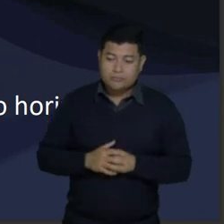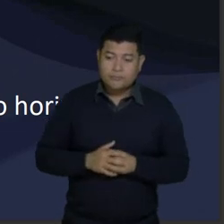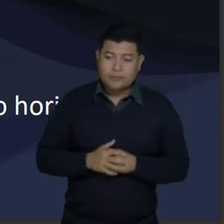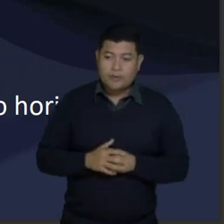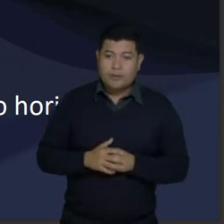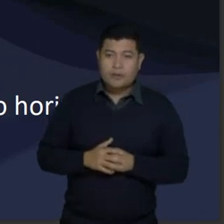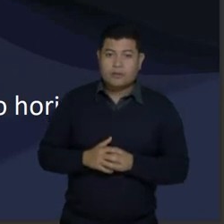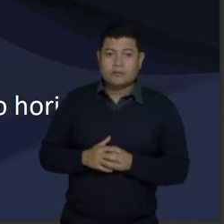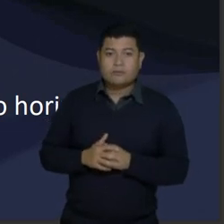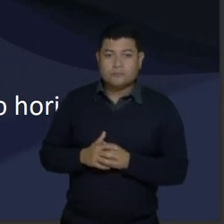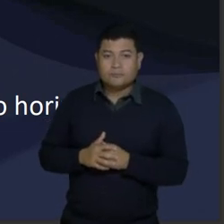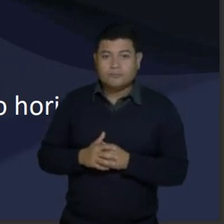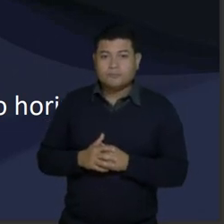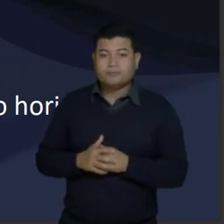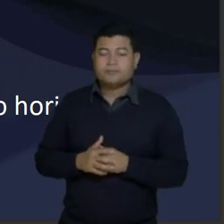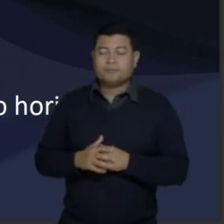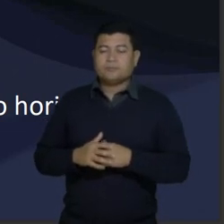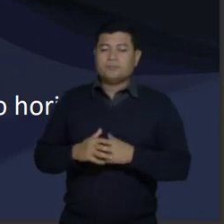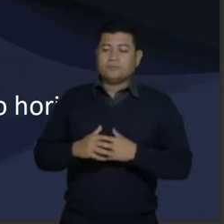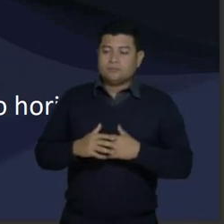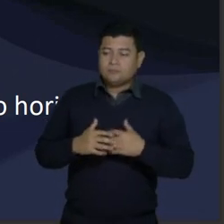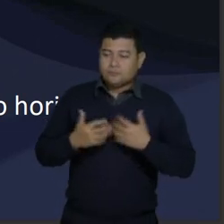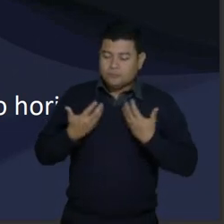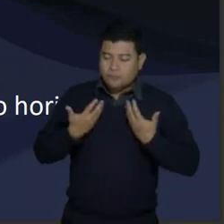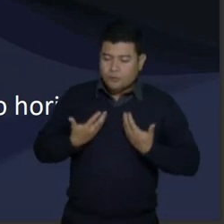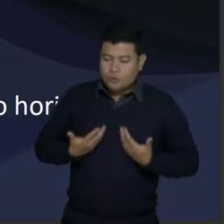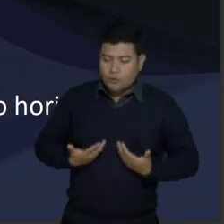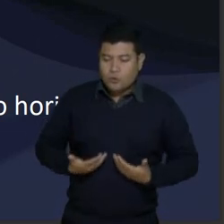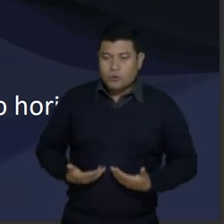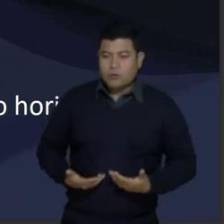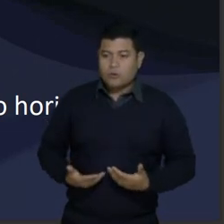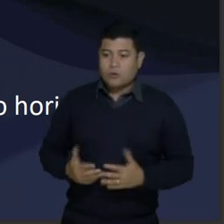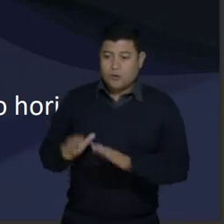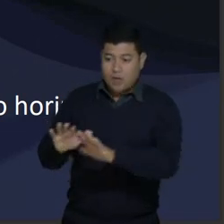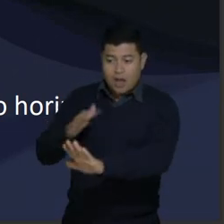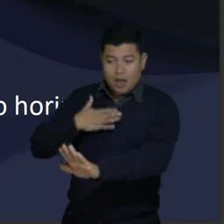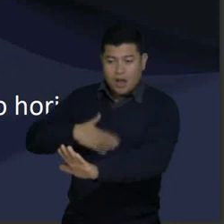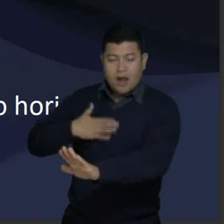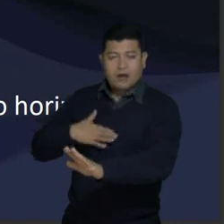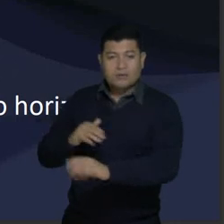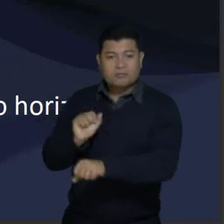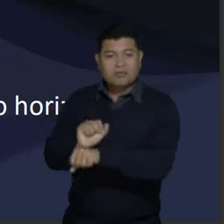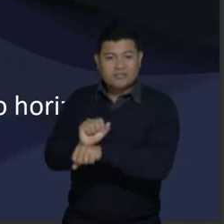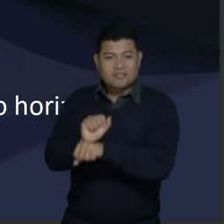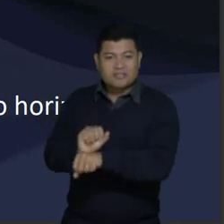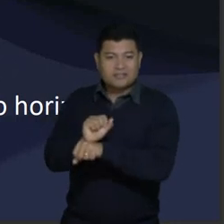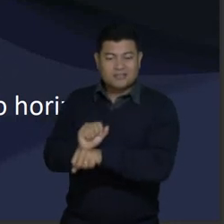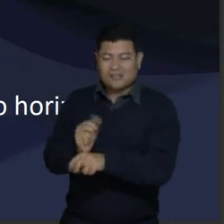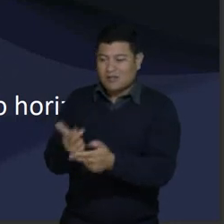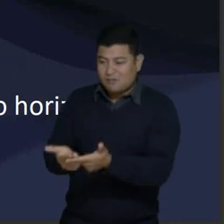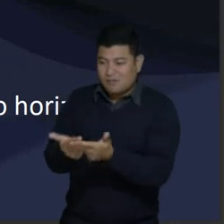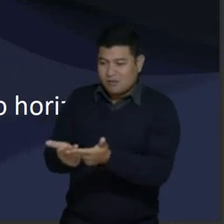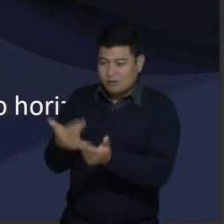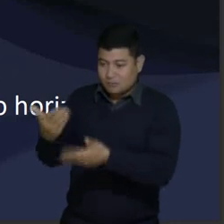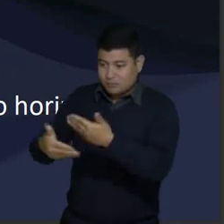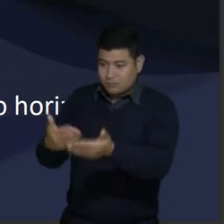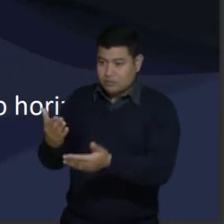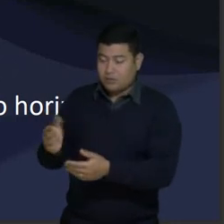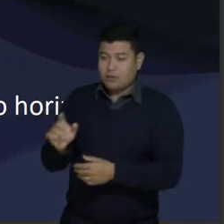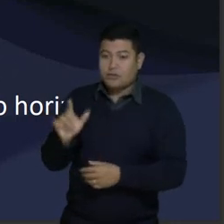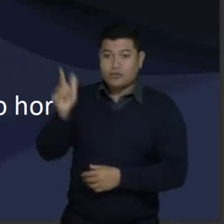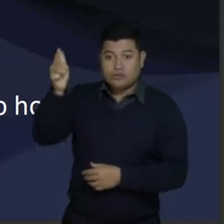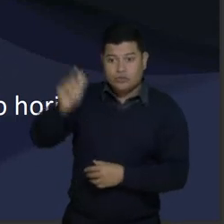dar aquele respiro até mesmo para ele para depois a gente pegar e focar nele de